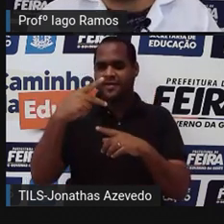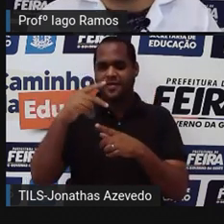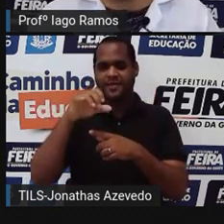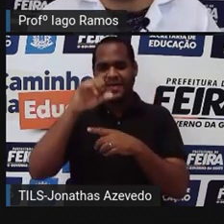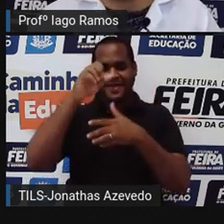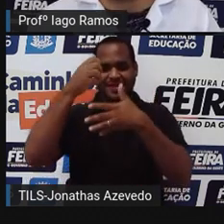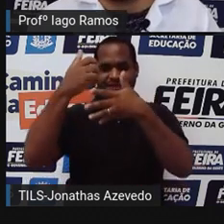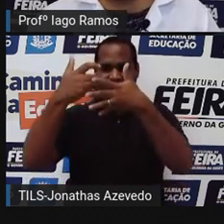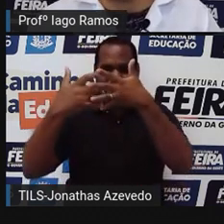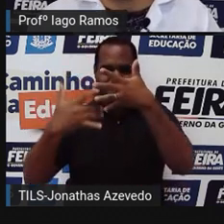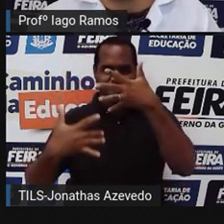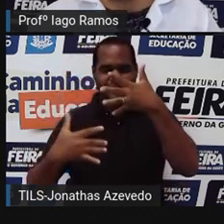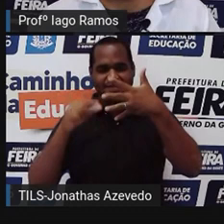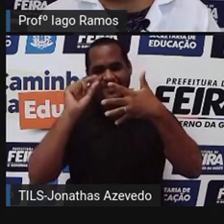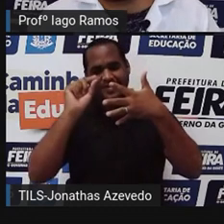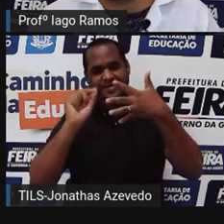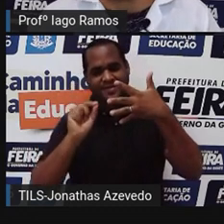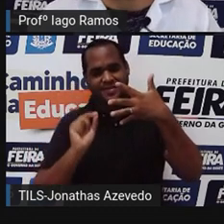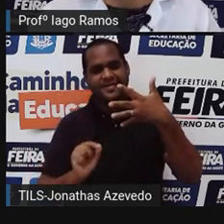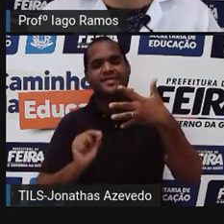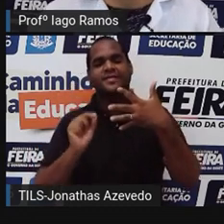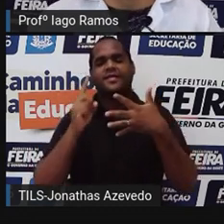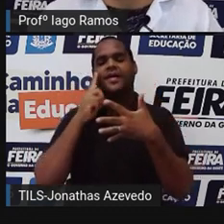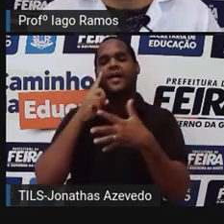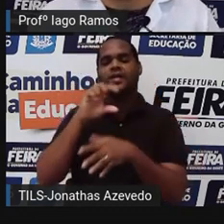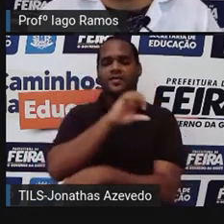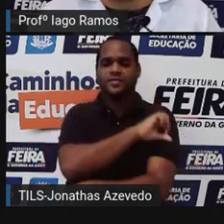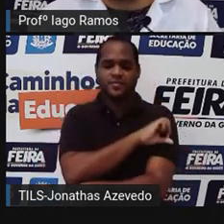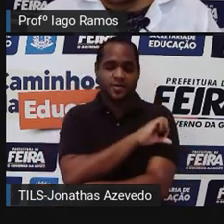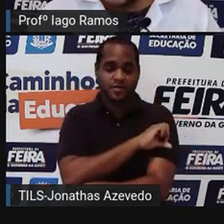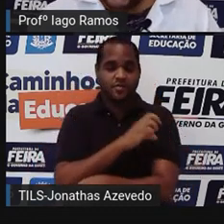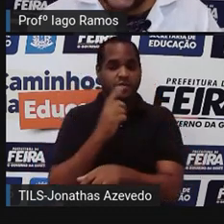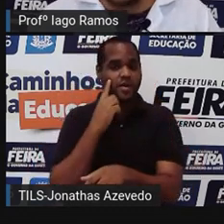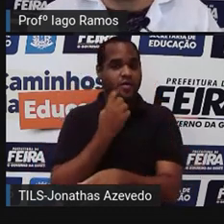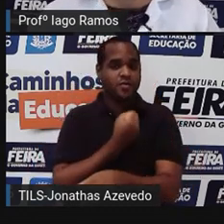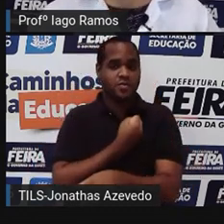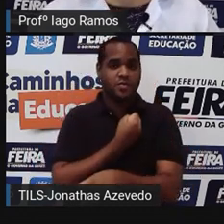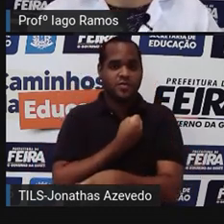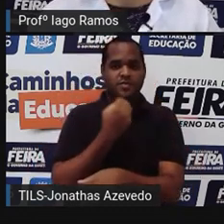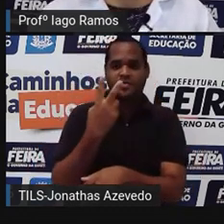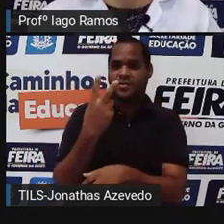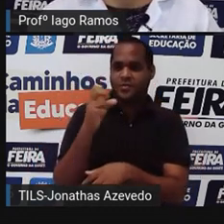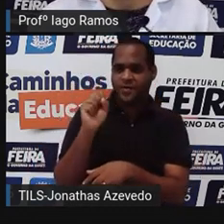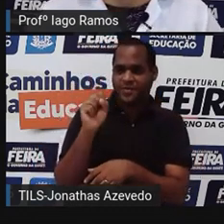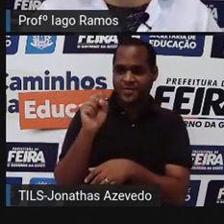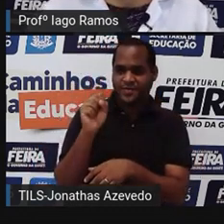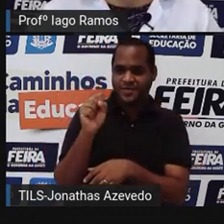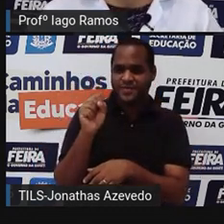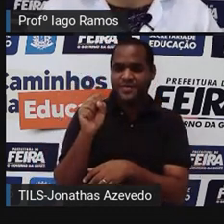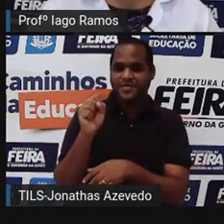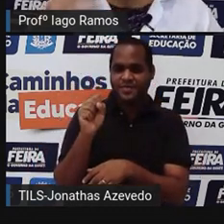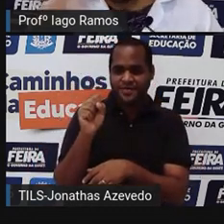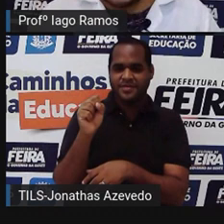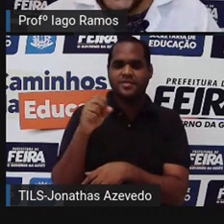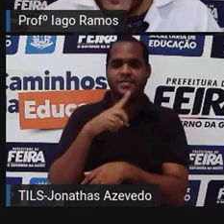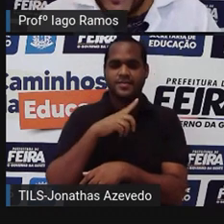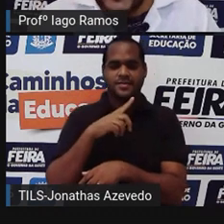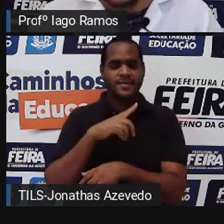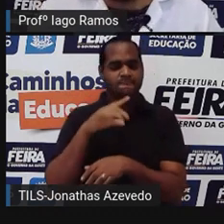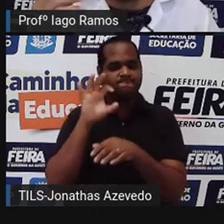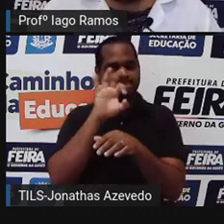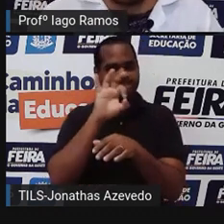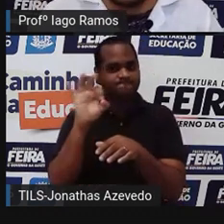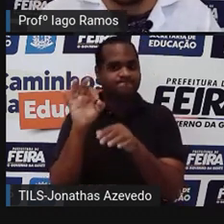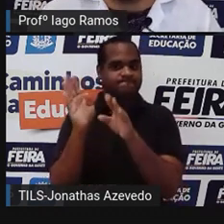de aulas de matemática do nono ano e buscar a aula 28, tá? Tem uma aula